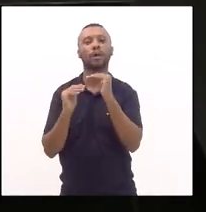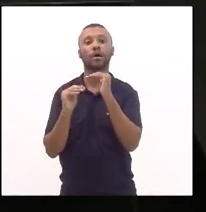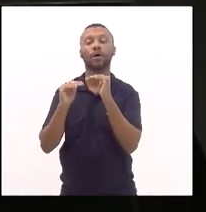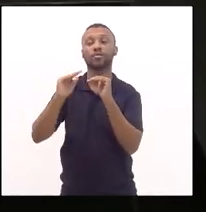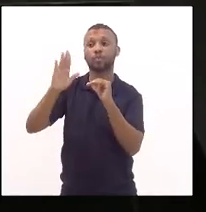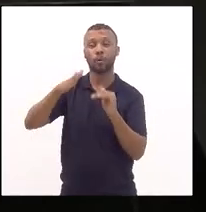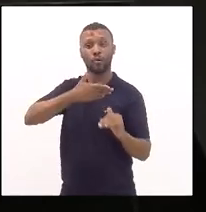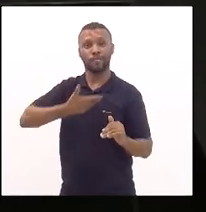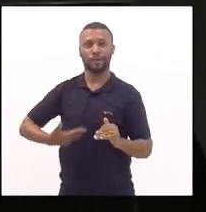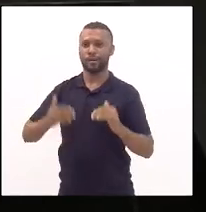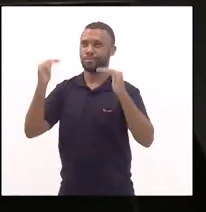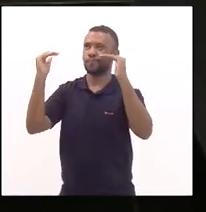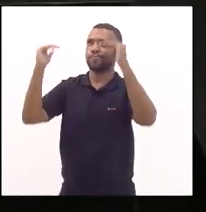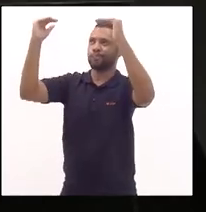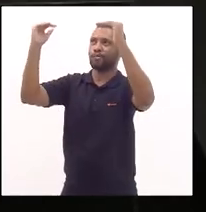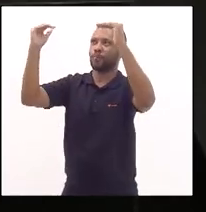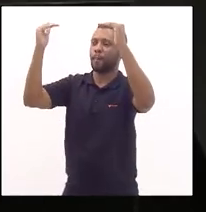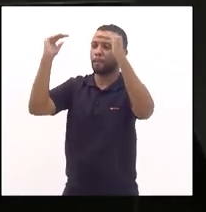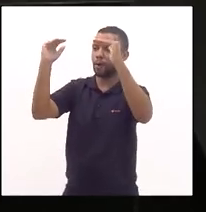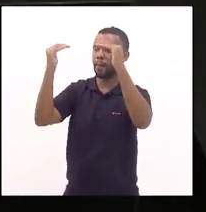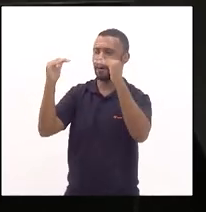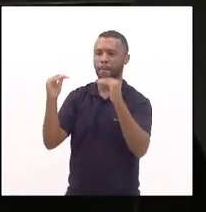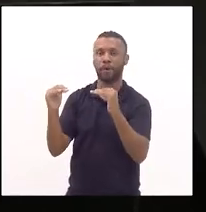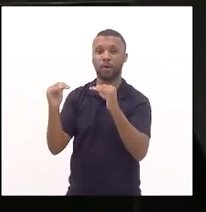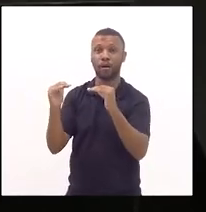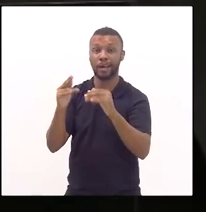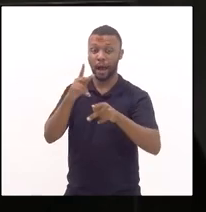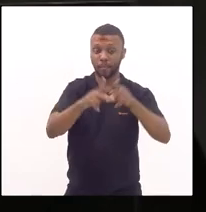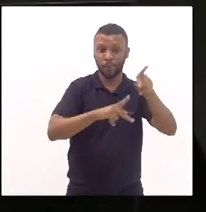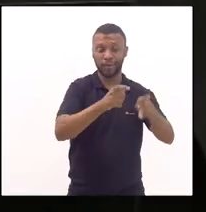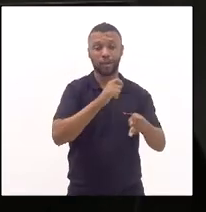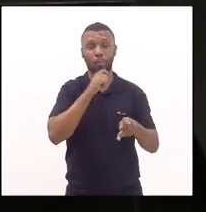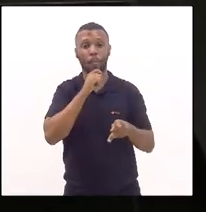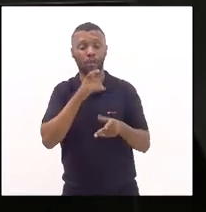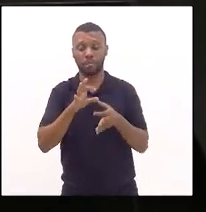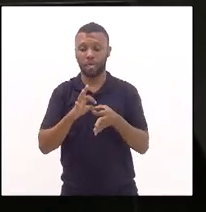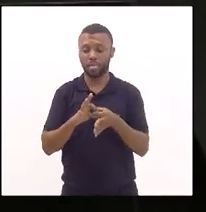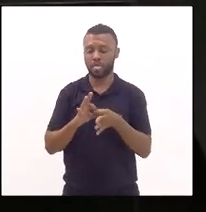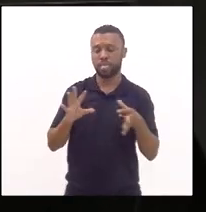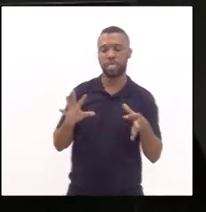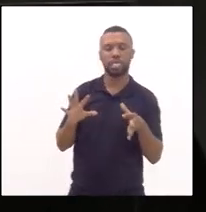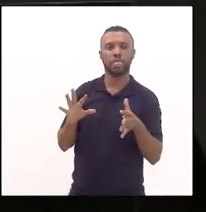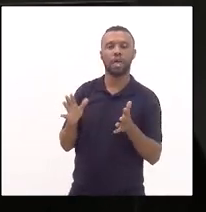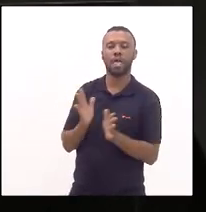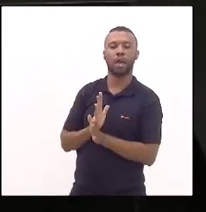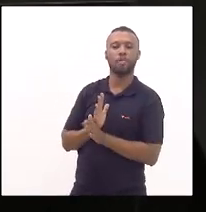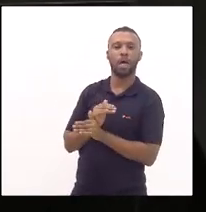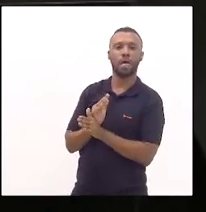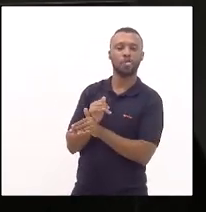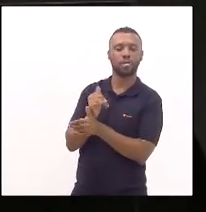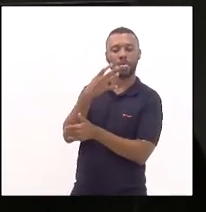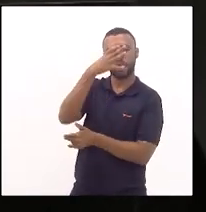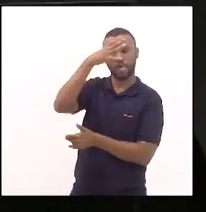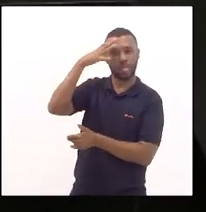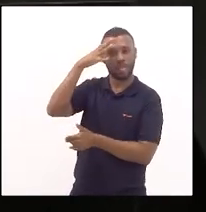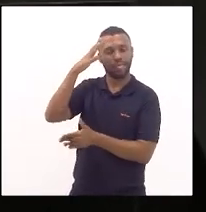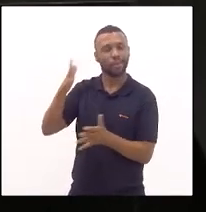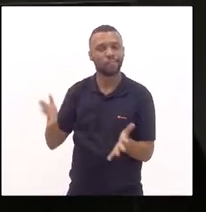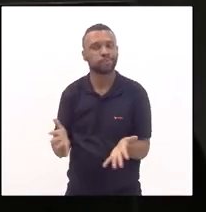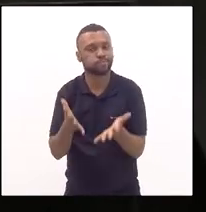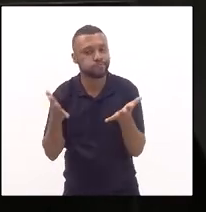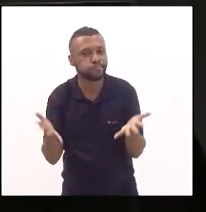para baixo, sem o envolvimento da população, da formação desde da infância,